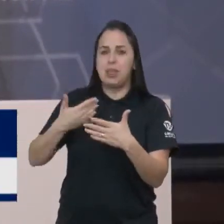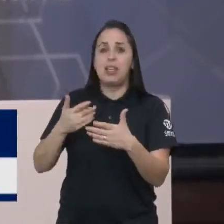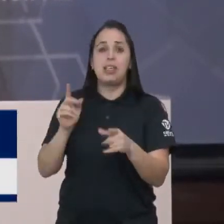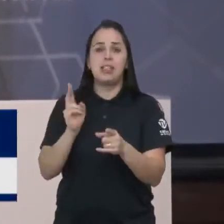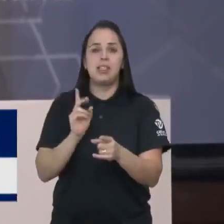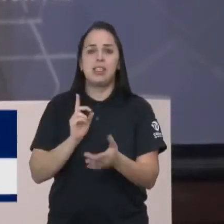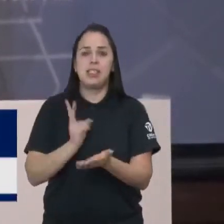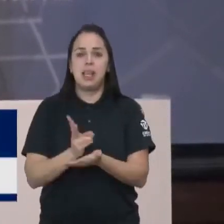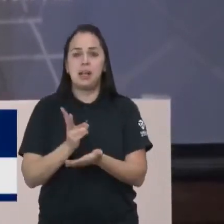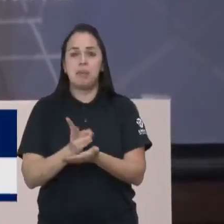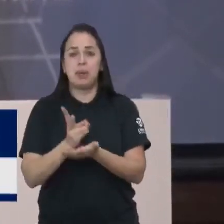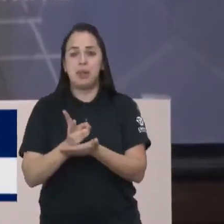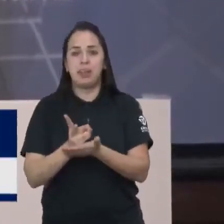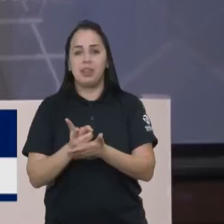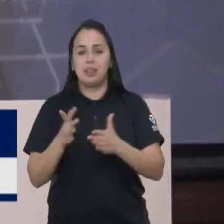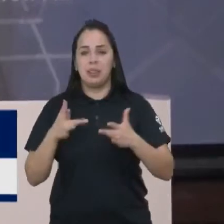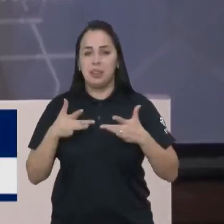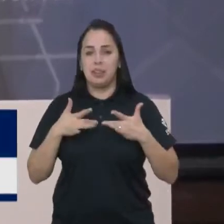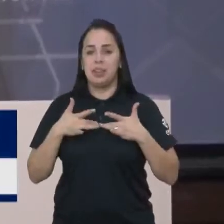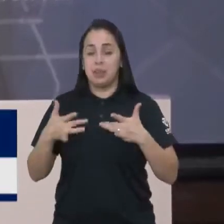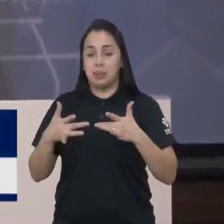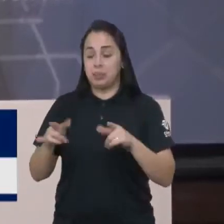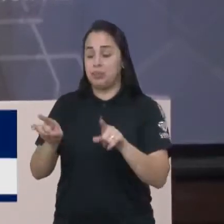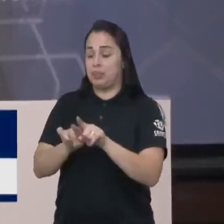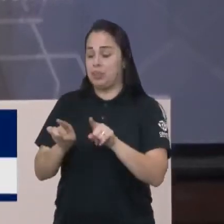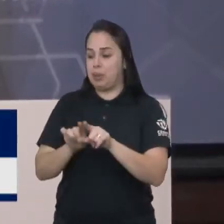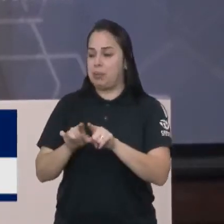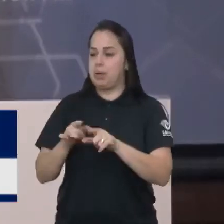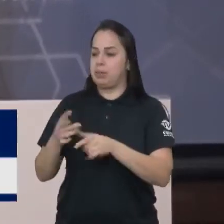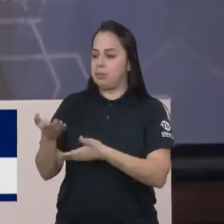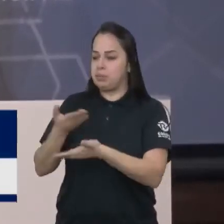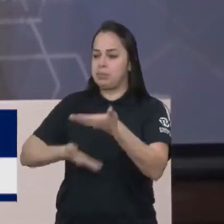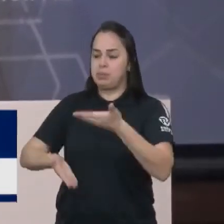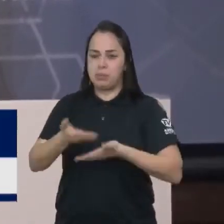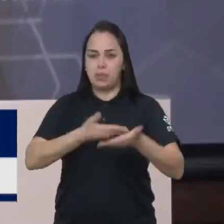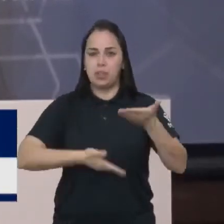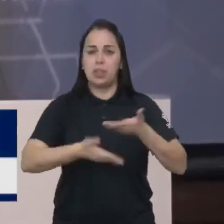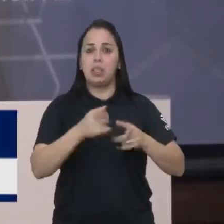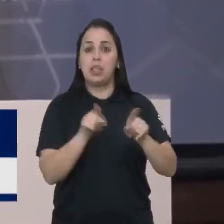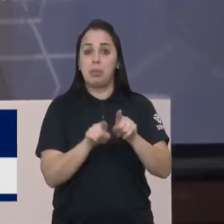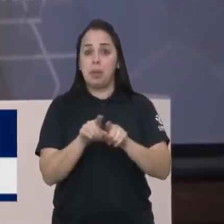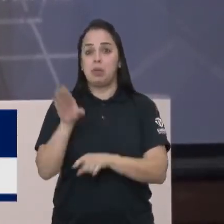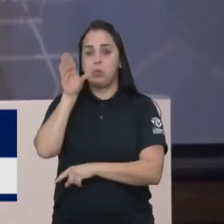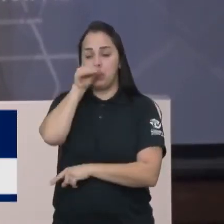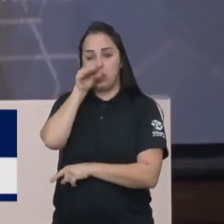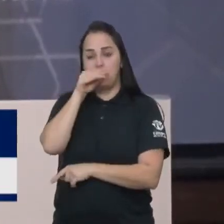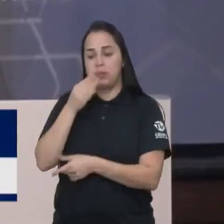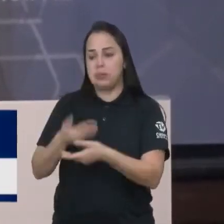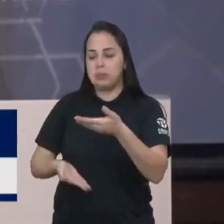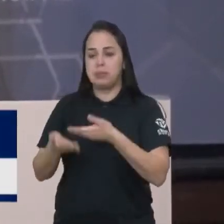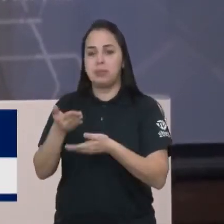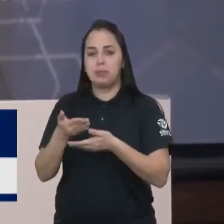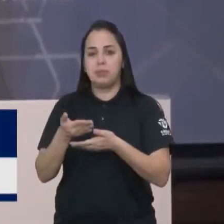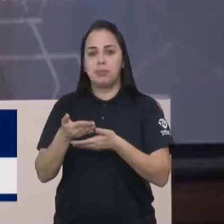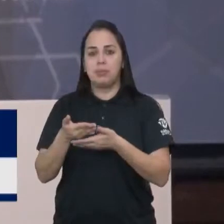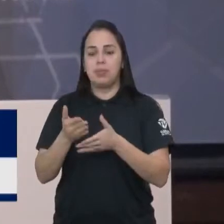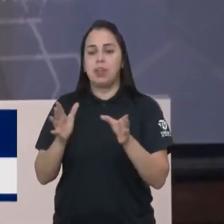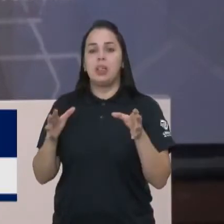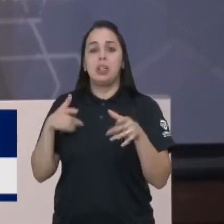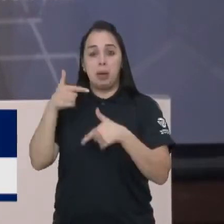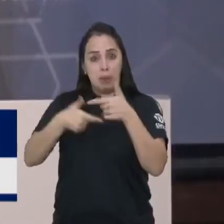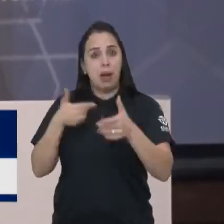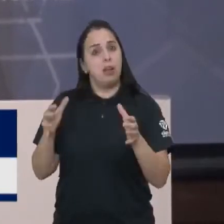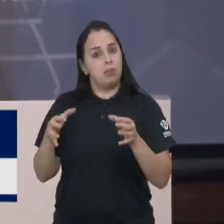a dedicação e conhecimento dos colegas procuradores e demais servidores, cultivando o espírito de equipe